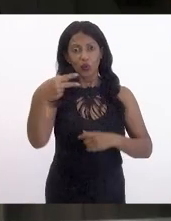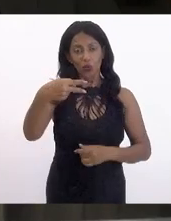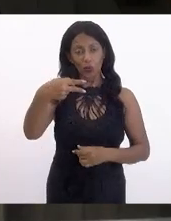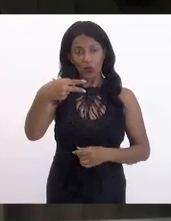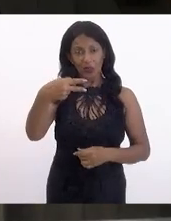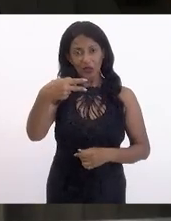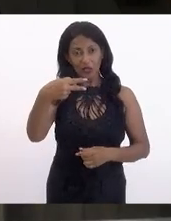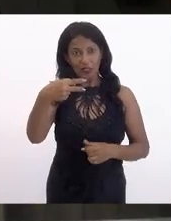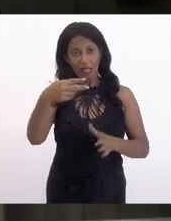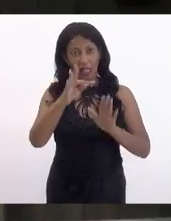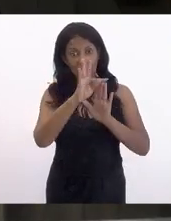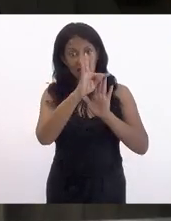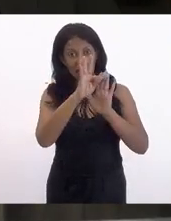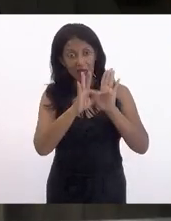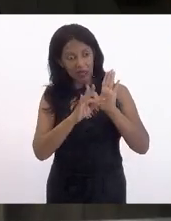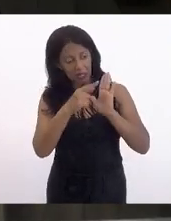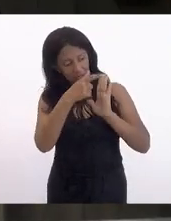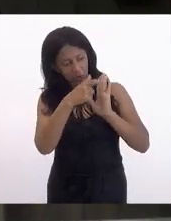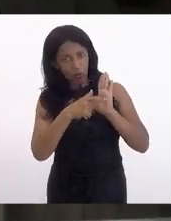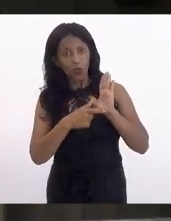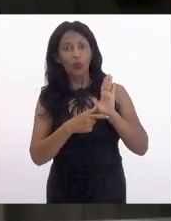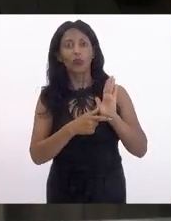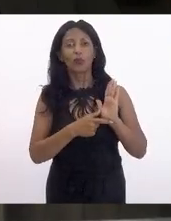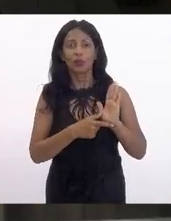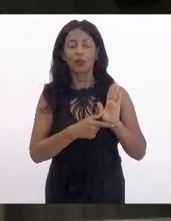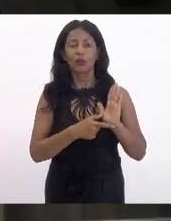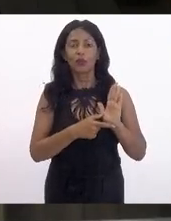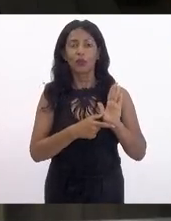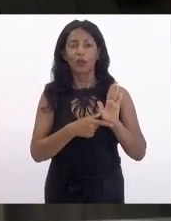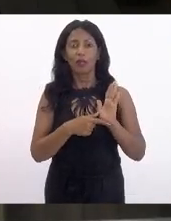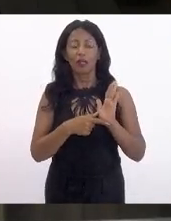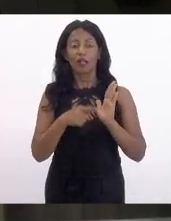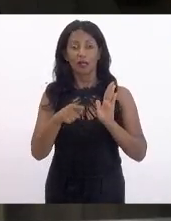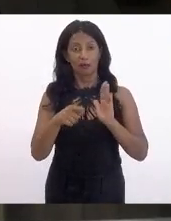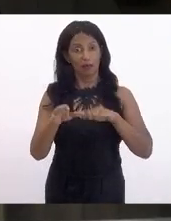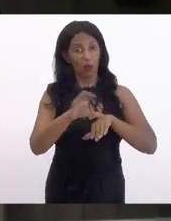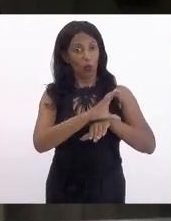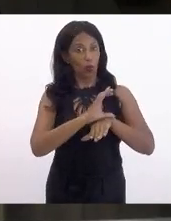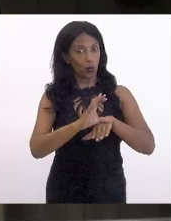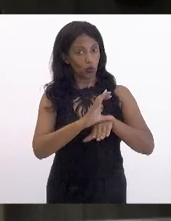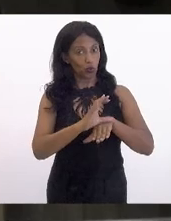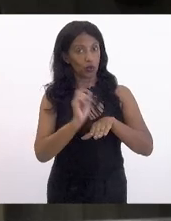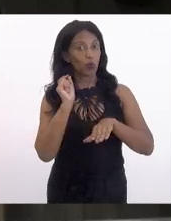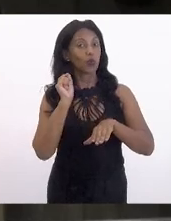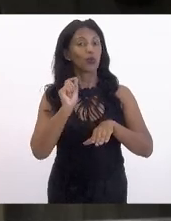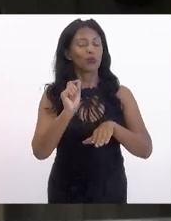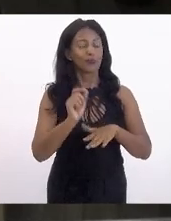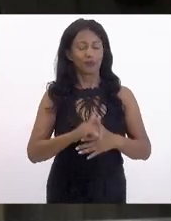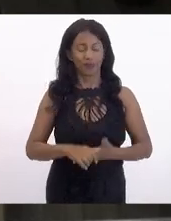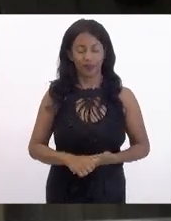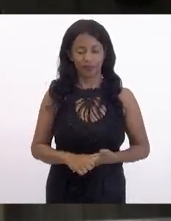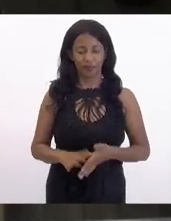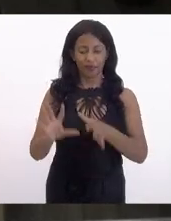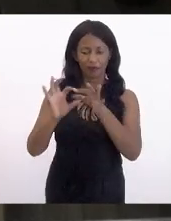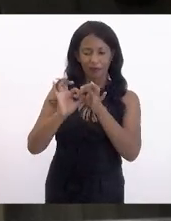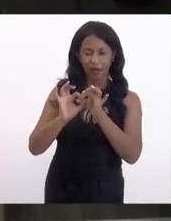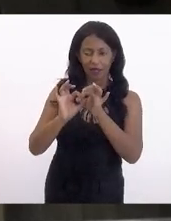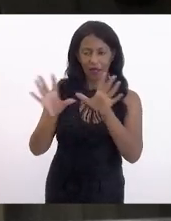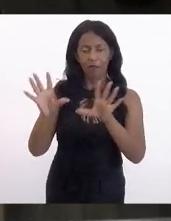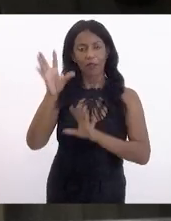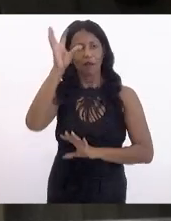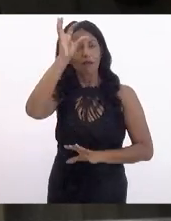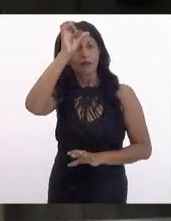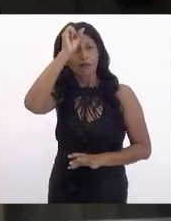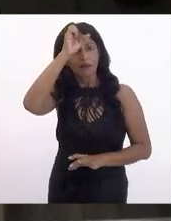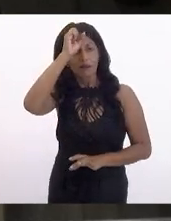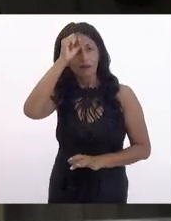está textualmente previsto na Carta Magna o seguinte liberdade de